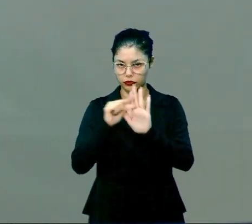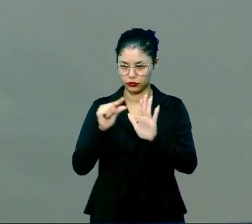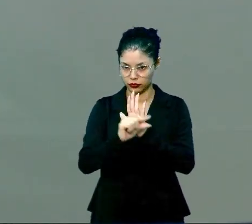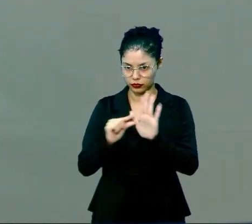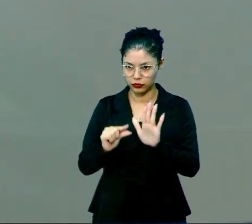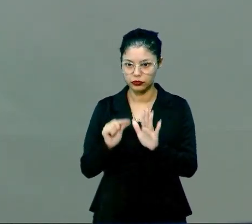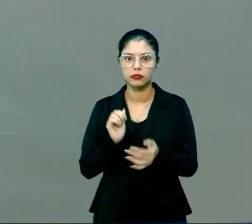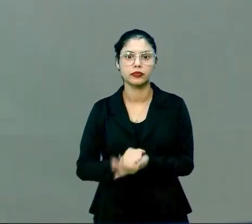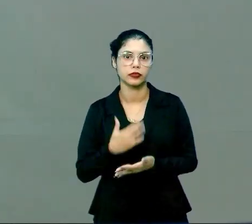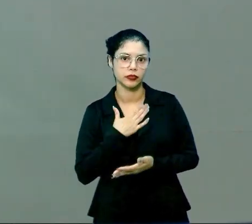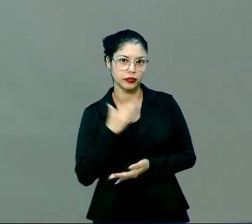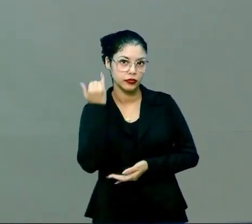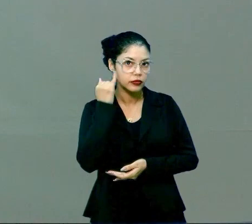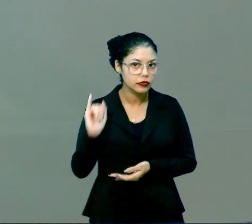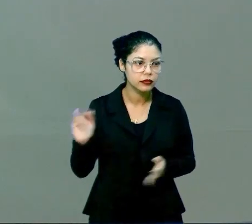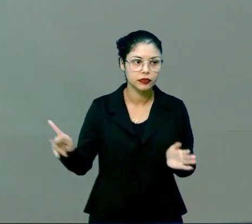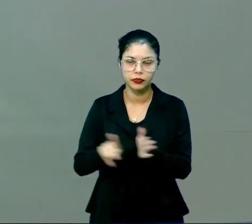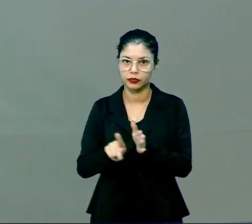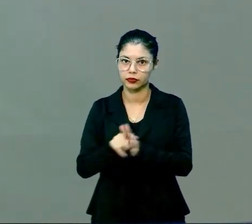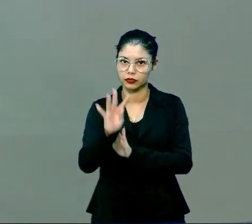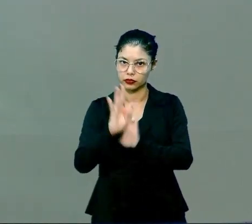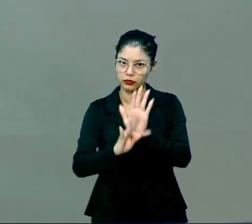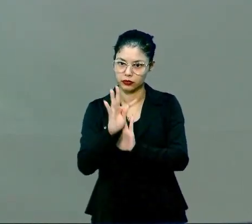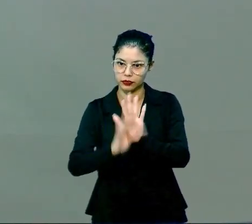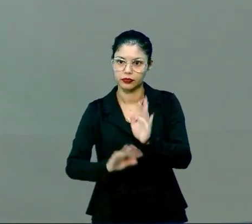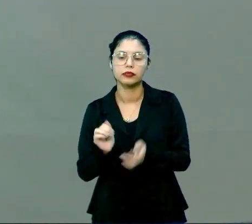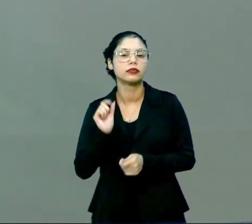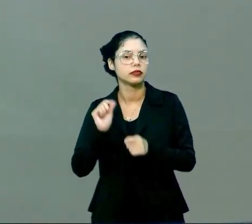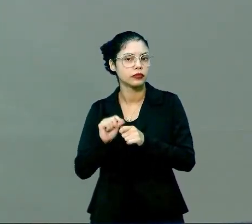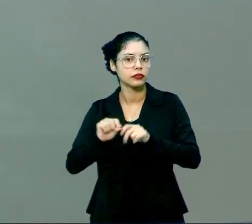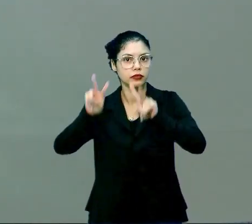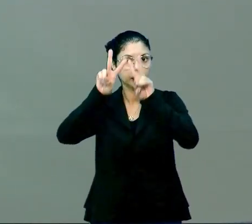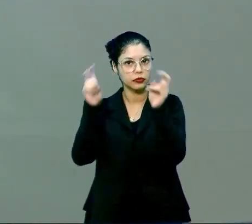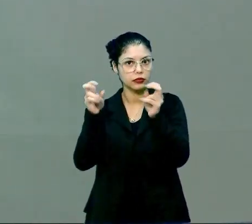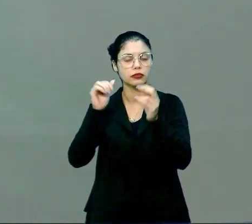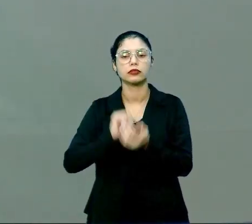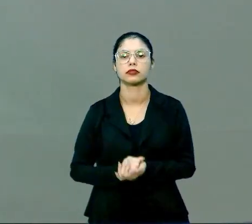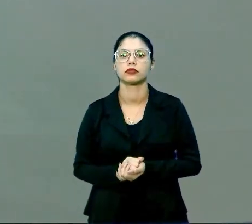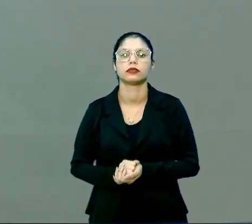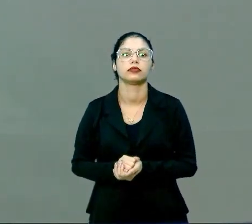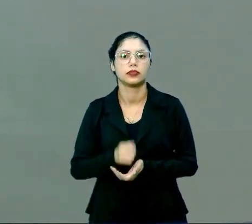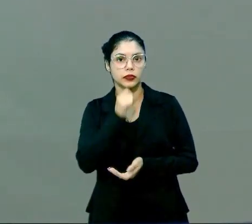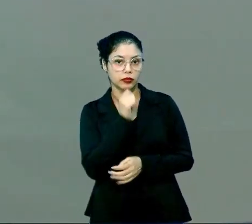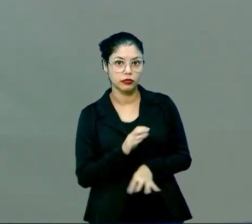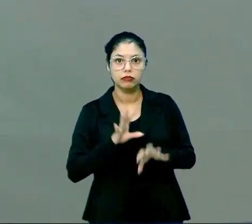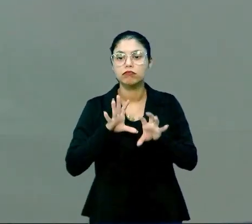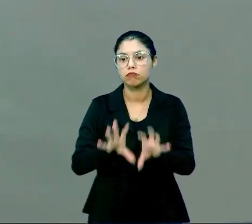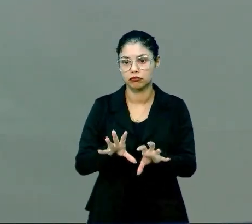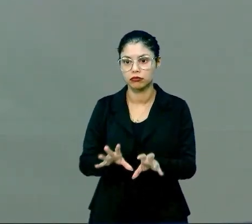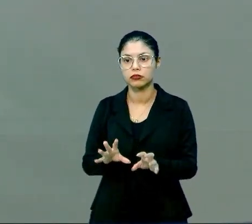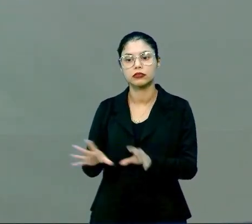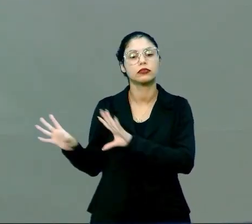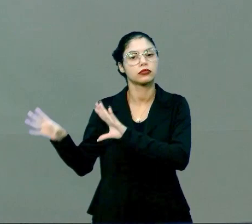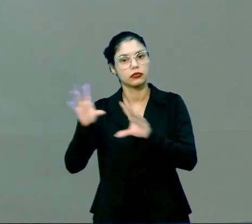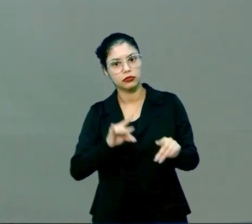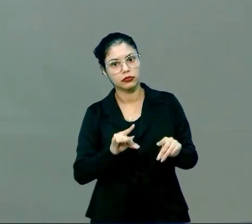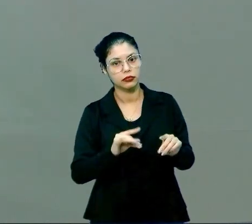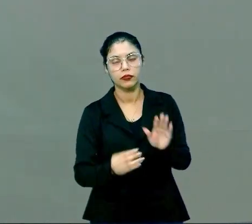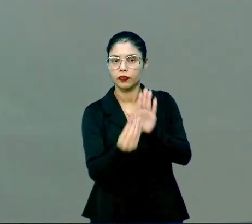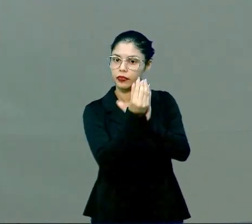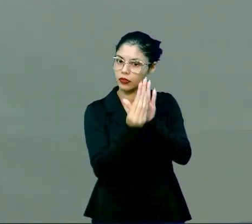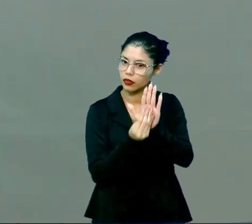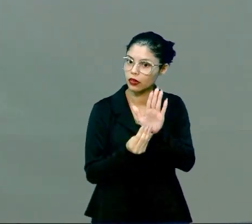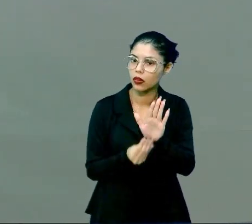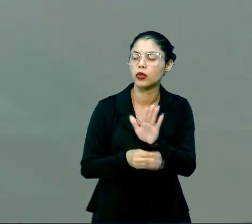no meu tópico frasal, a ideia central do meu texto, fazendo uma abordagem do tema. Logo em seguida, eu trago